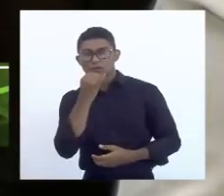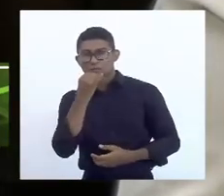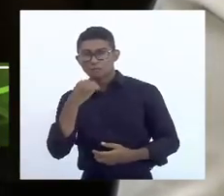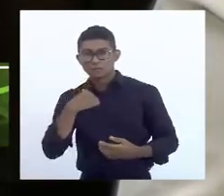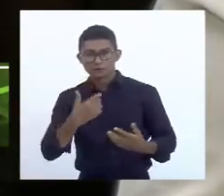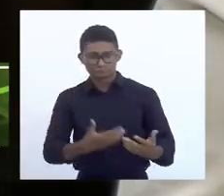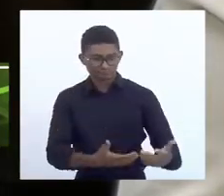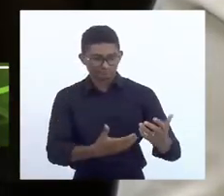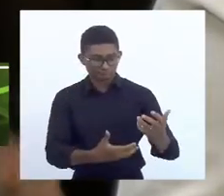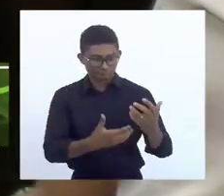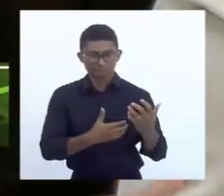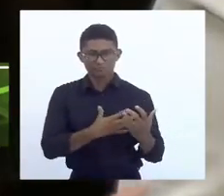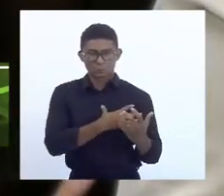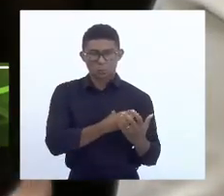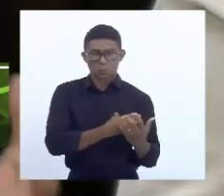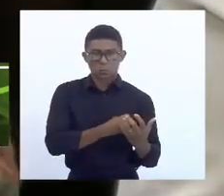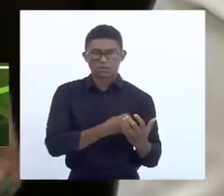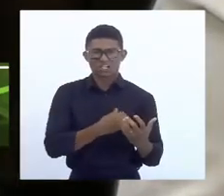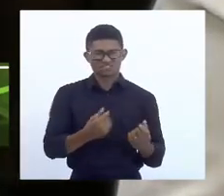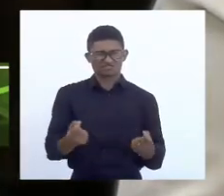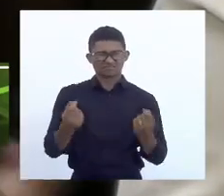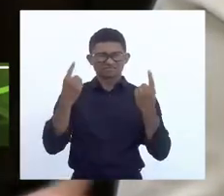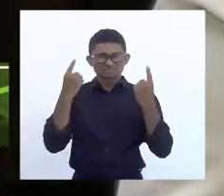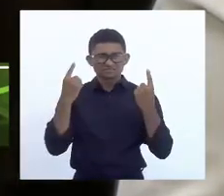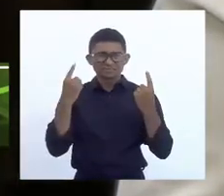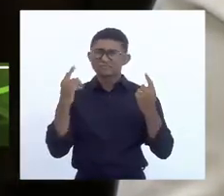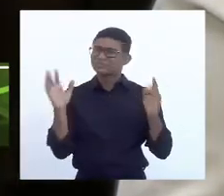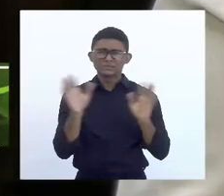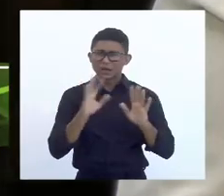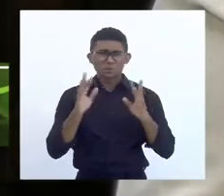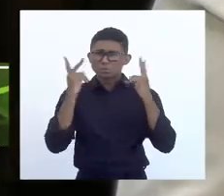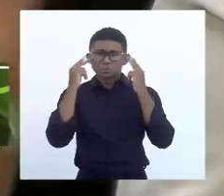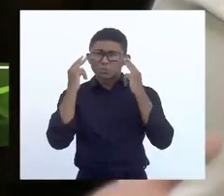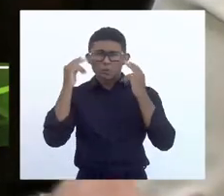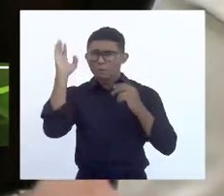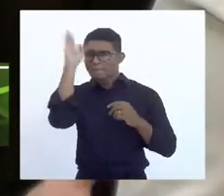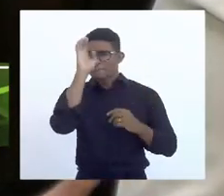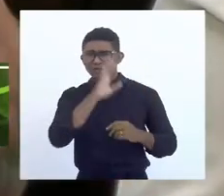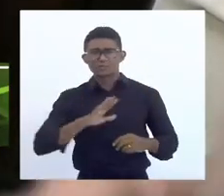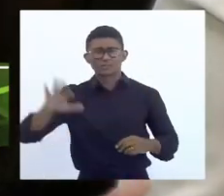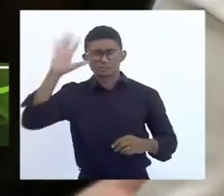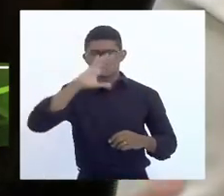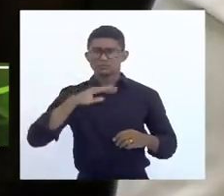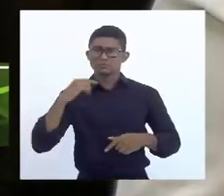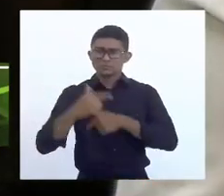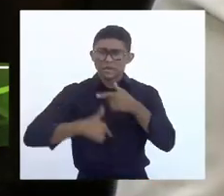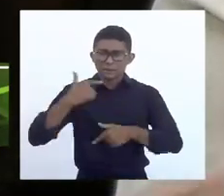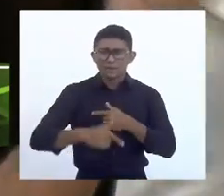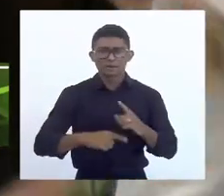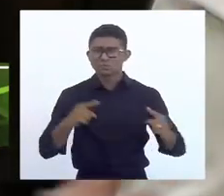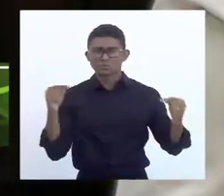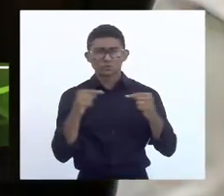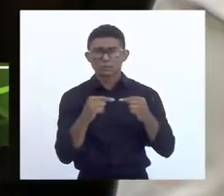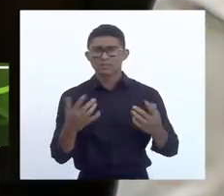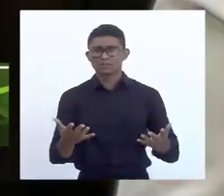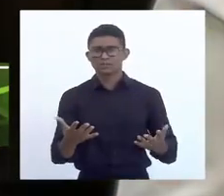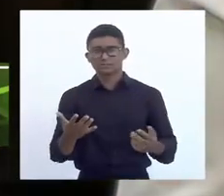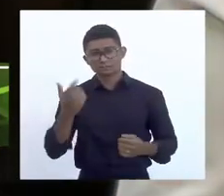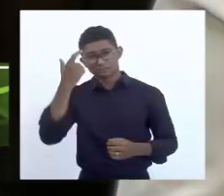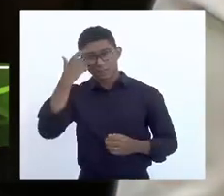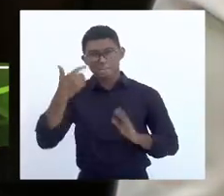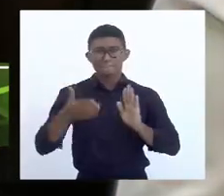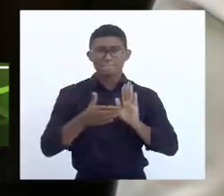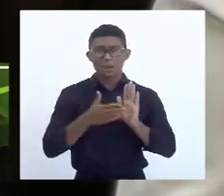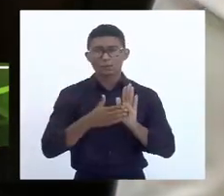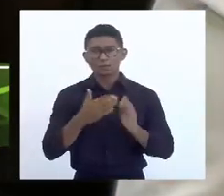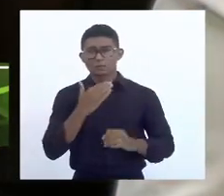enquanto fala. Isso não é um escândalo, é isso que move o Brasil. Pautas como a morte pelo braço armado do Estado,